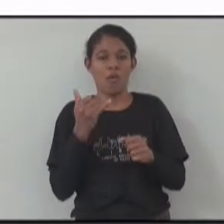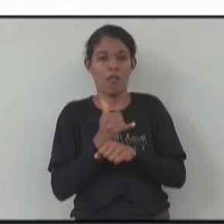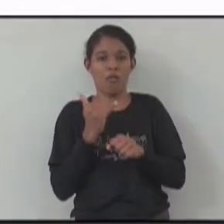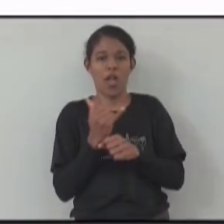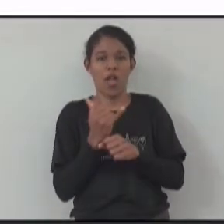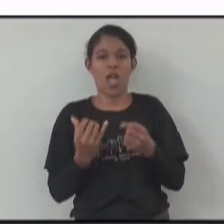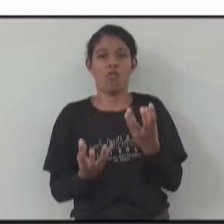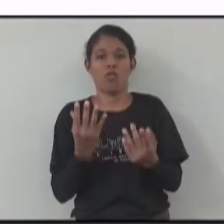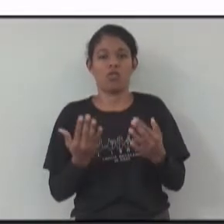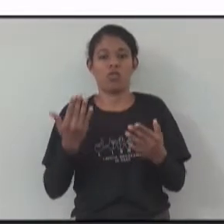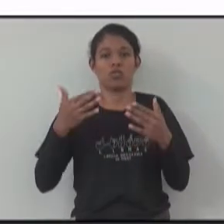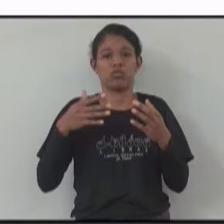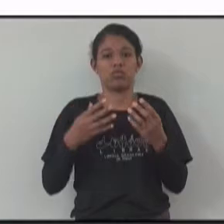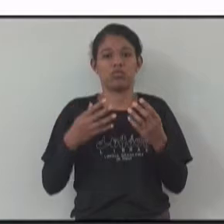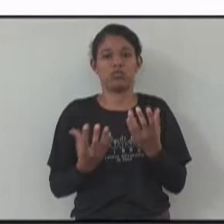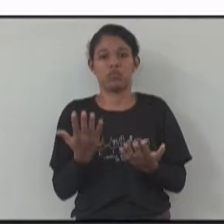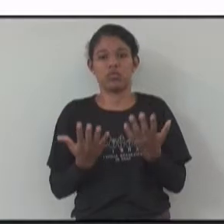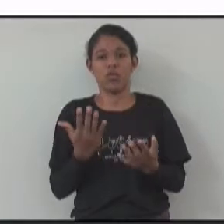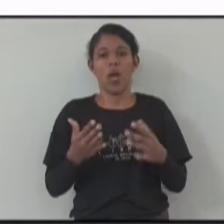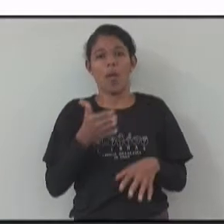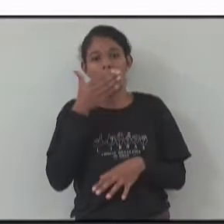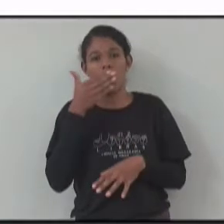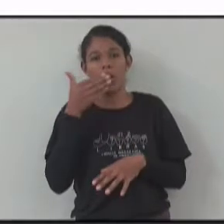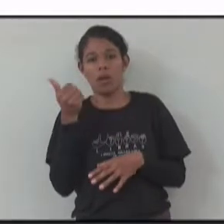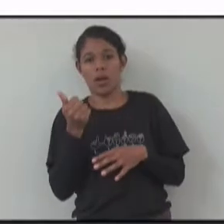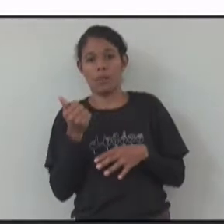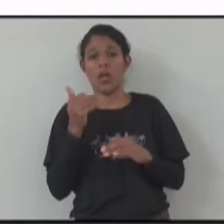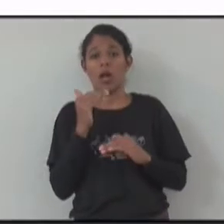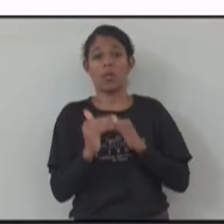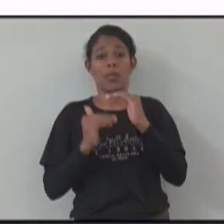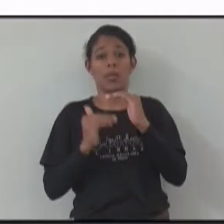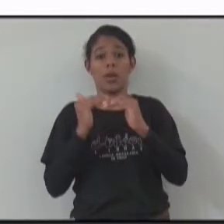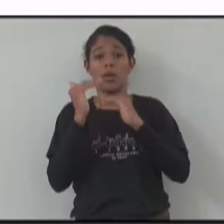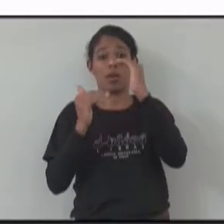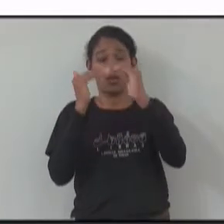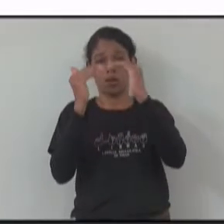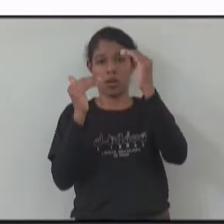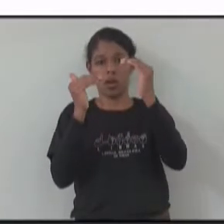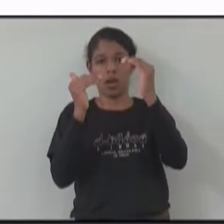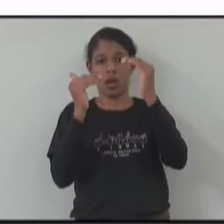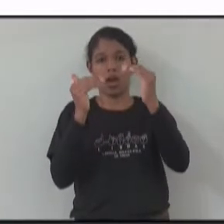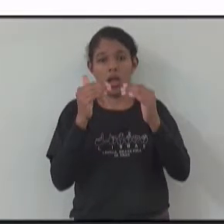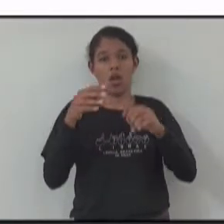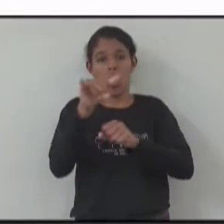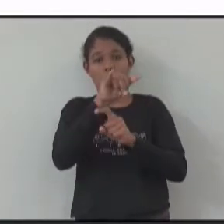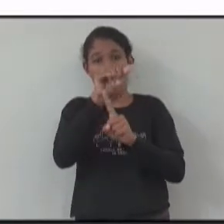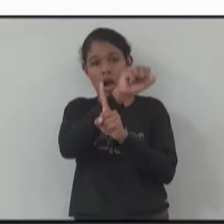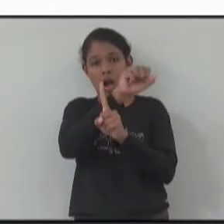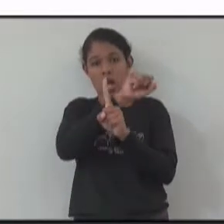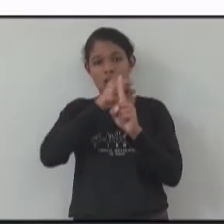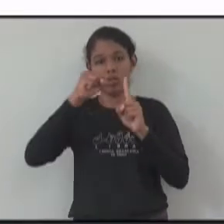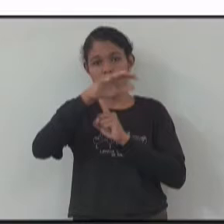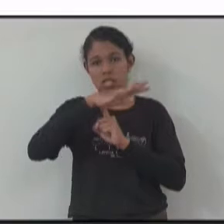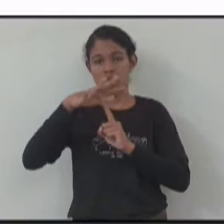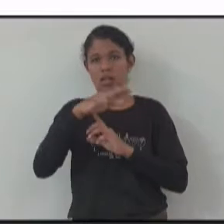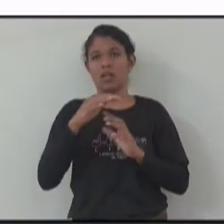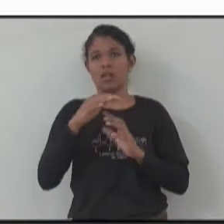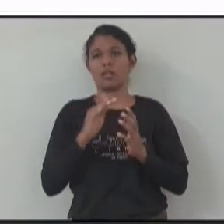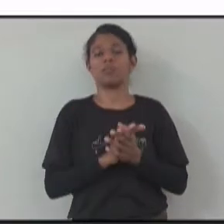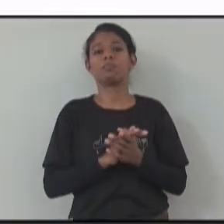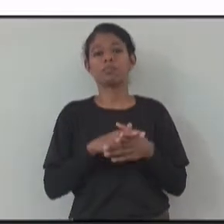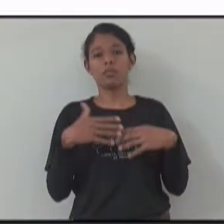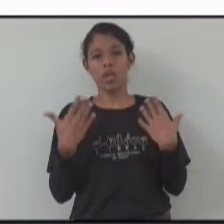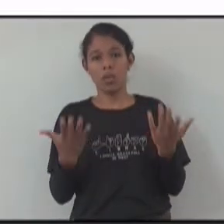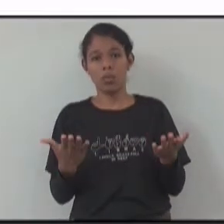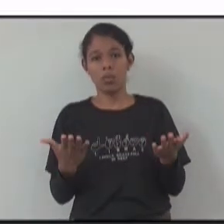enorme conquista tecnológica para a humanidade. A utilização dos metais ela não substitui as